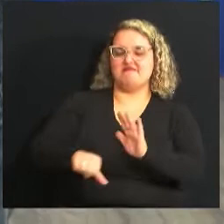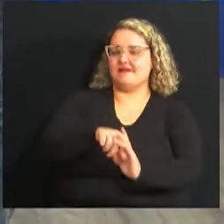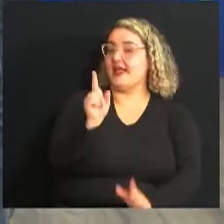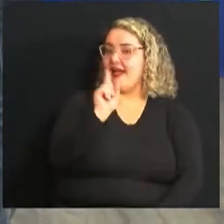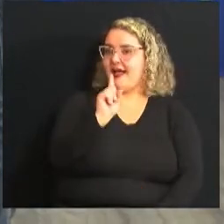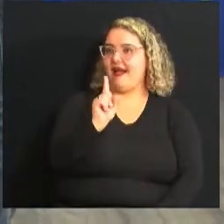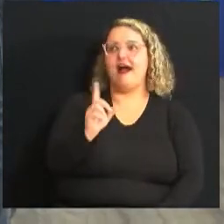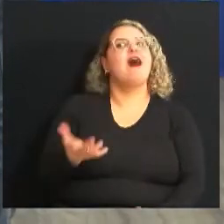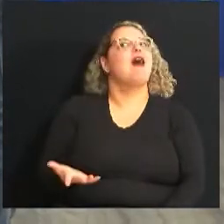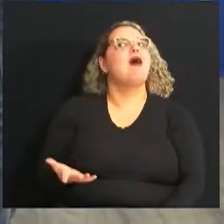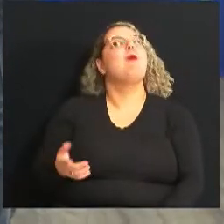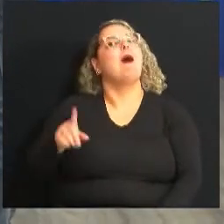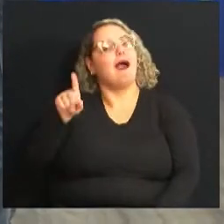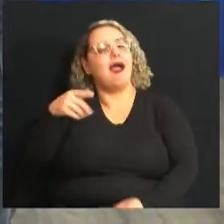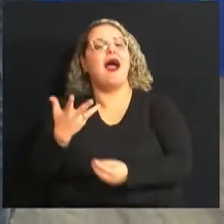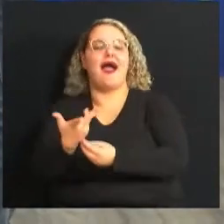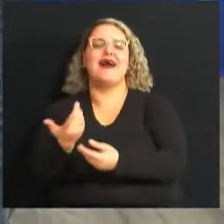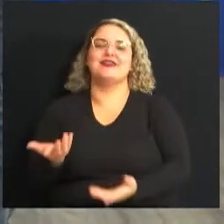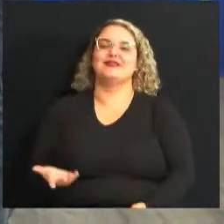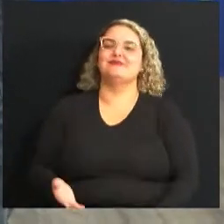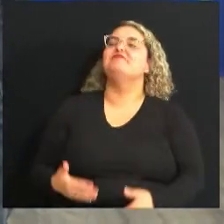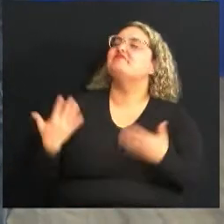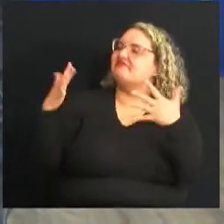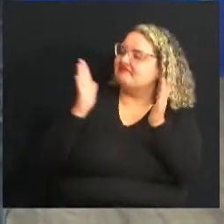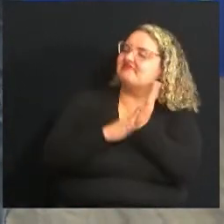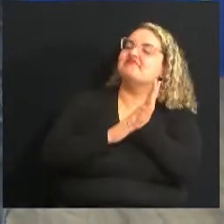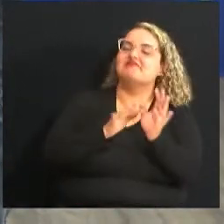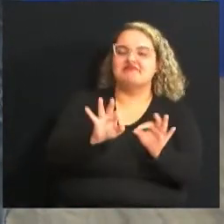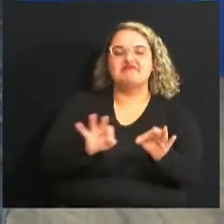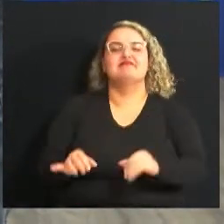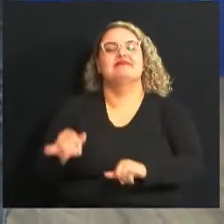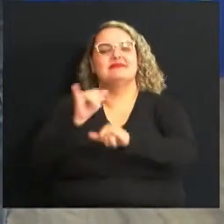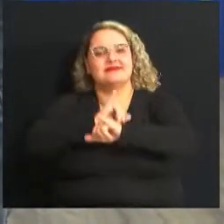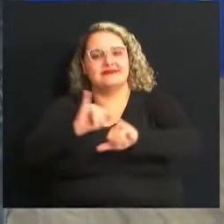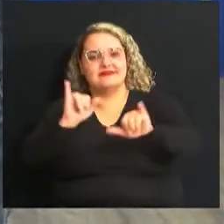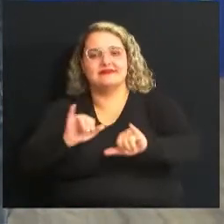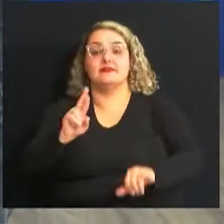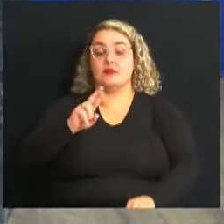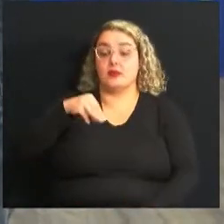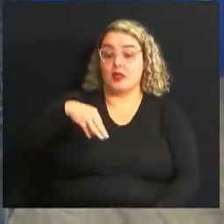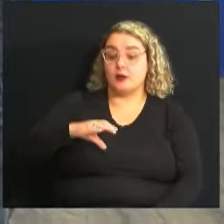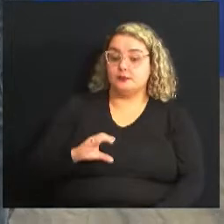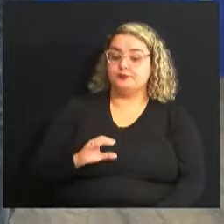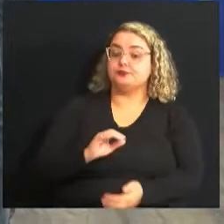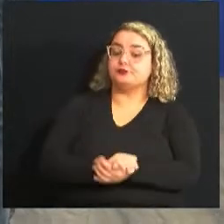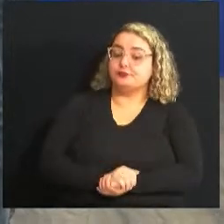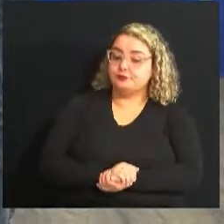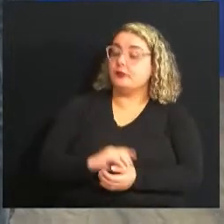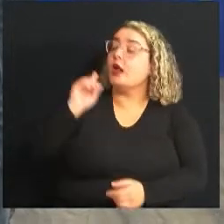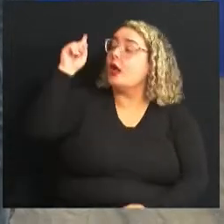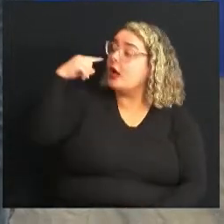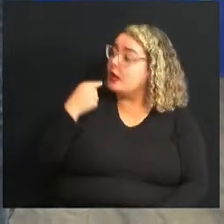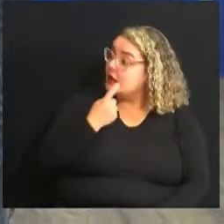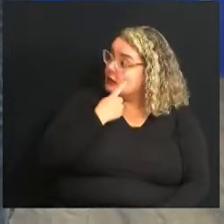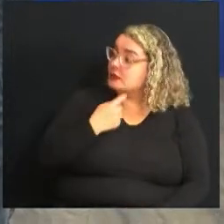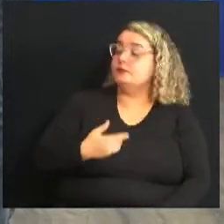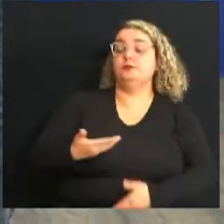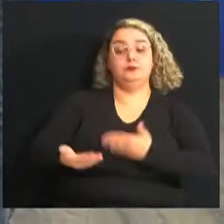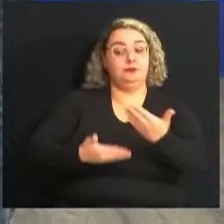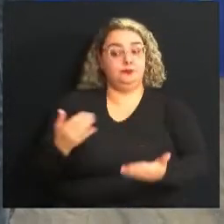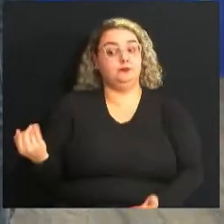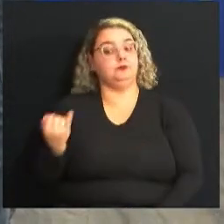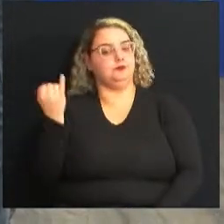parabéns por este projeto. A gente segue aqui com as notícias da metrópole de Campinas. Mirna Abreu, naquele serviço importante, porque